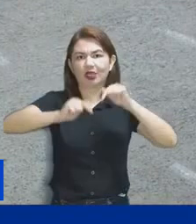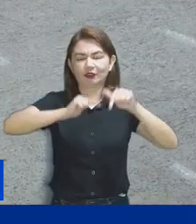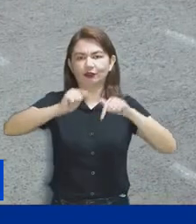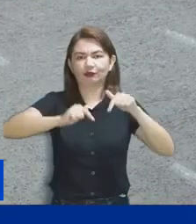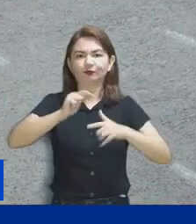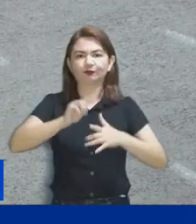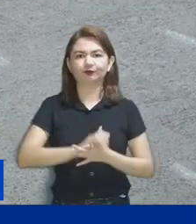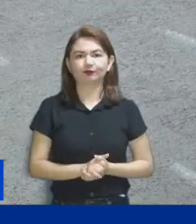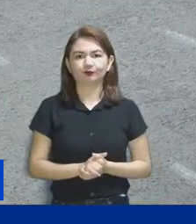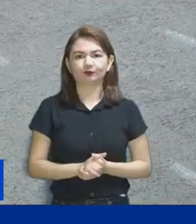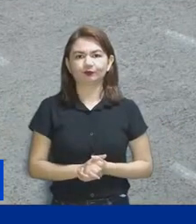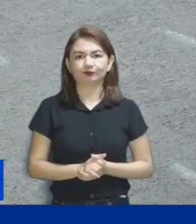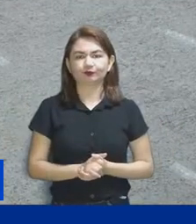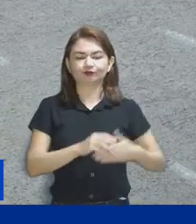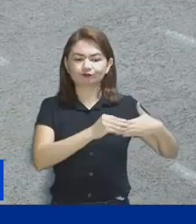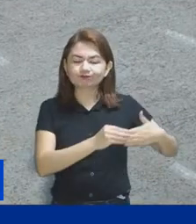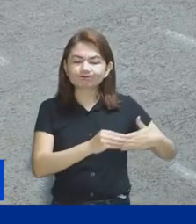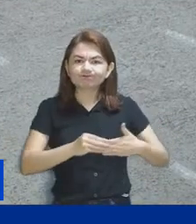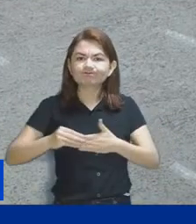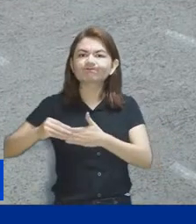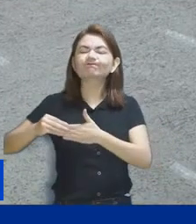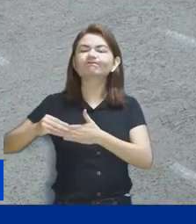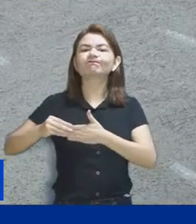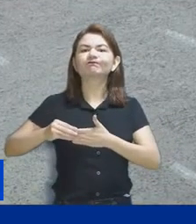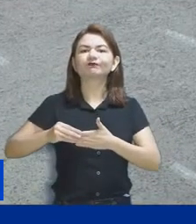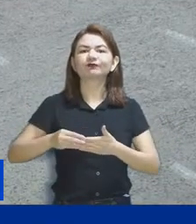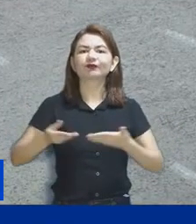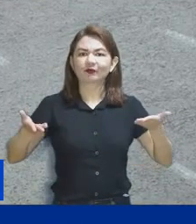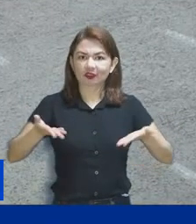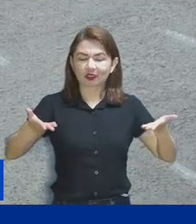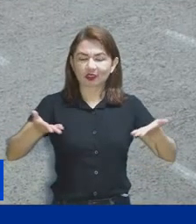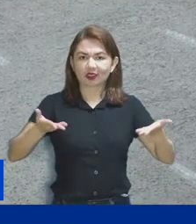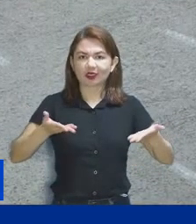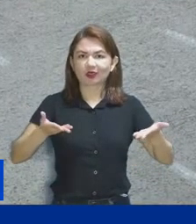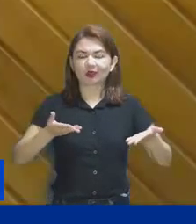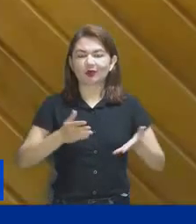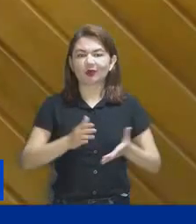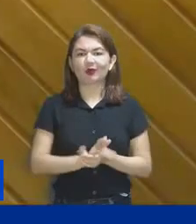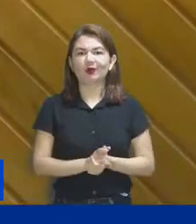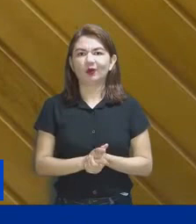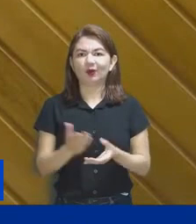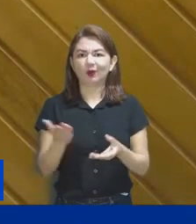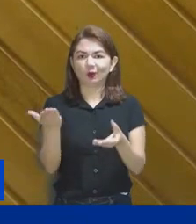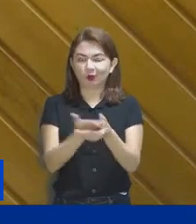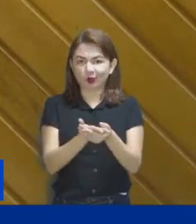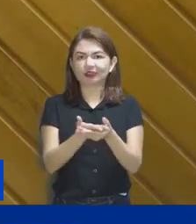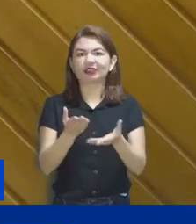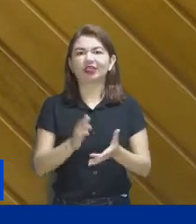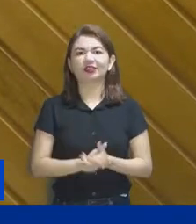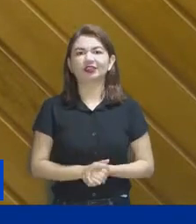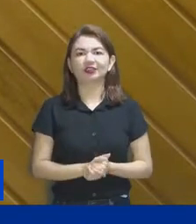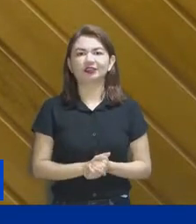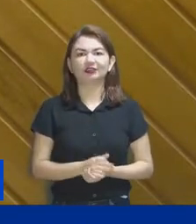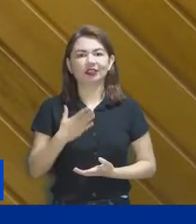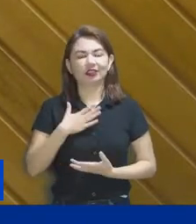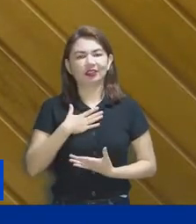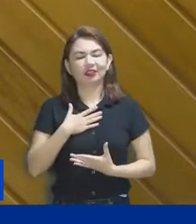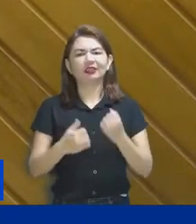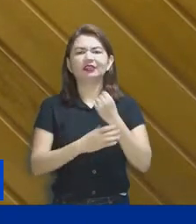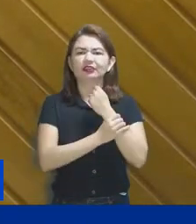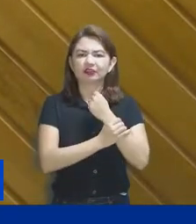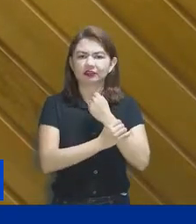de conduzir esse caso dentro do que é possível. E falo isso com muita segurança,